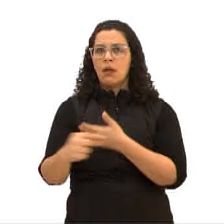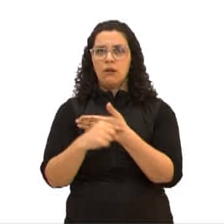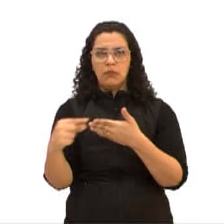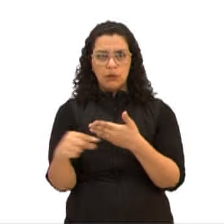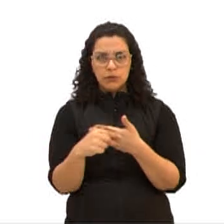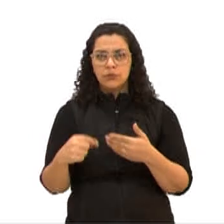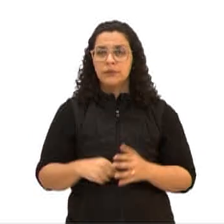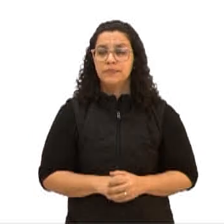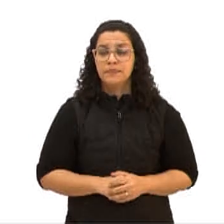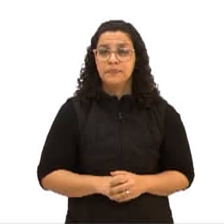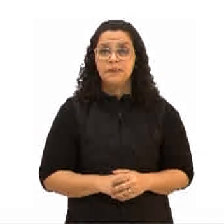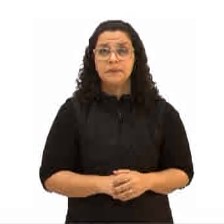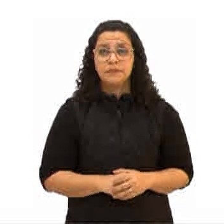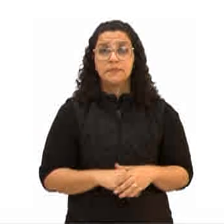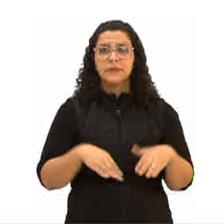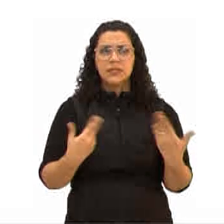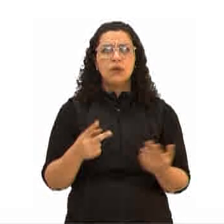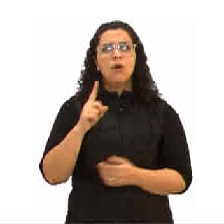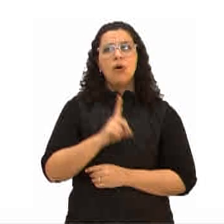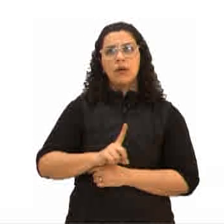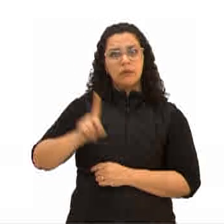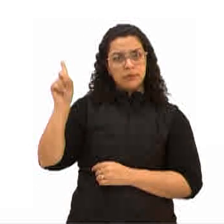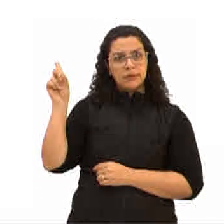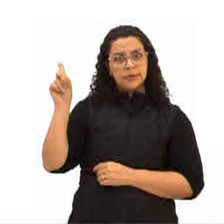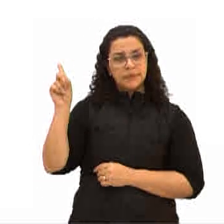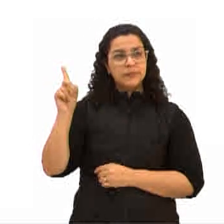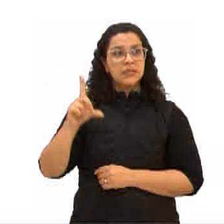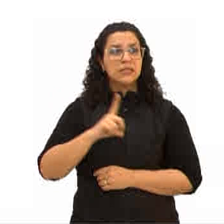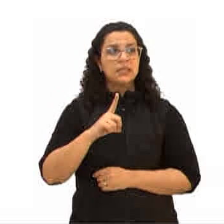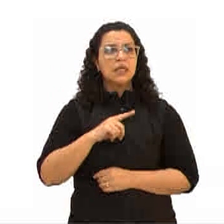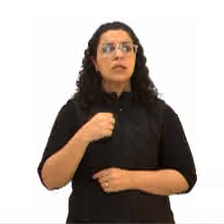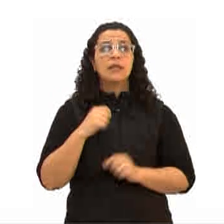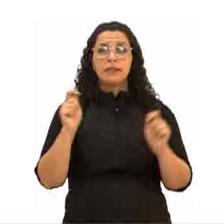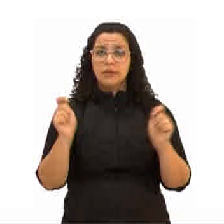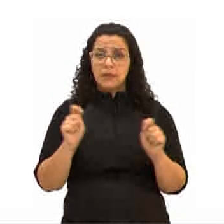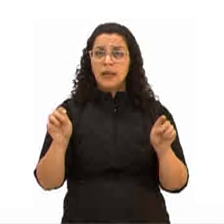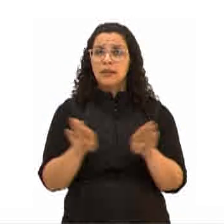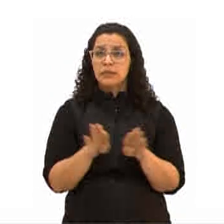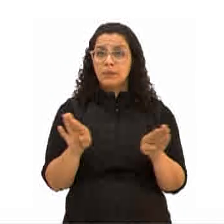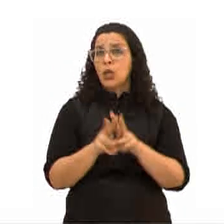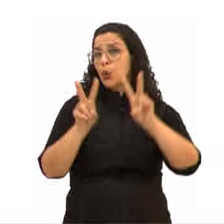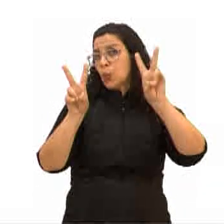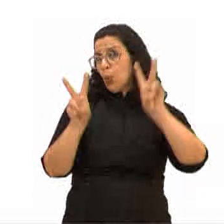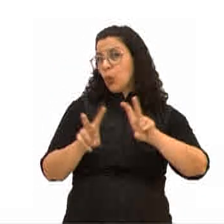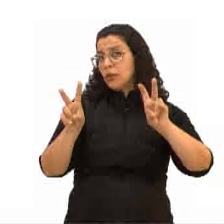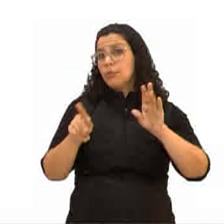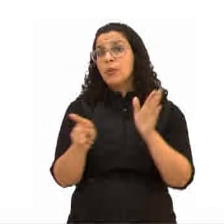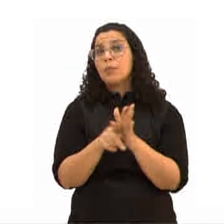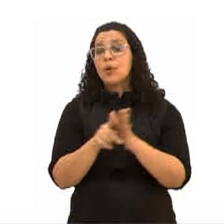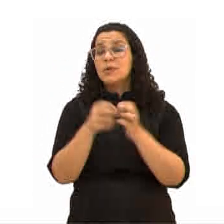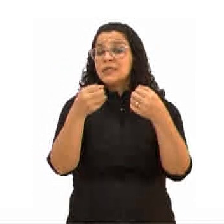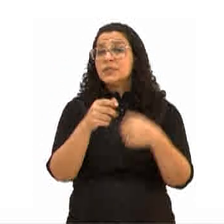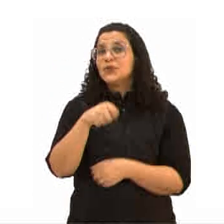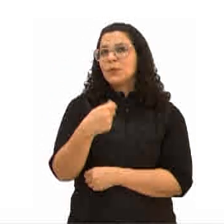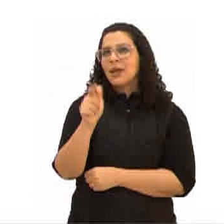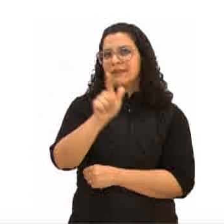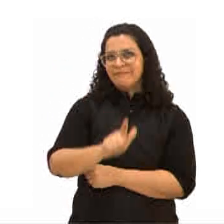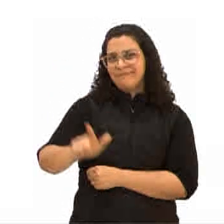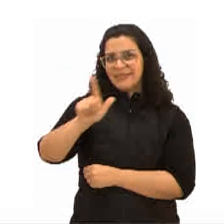seus autores. Olha o que eu trouxe para vocês. É possível que o tema seja a literatura,